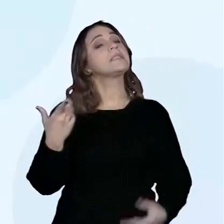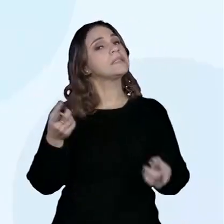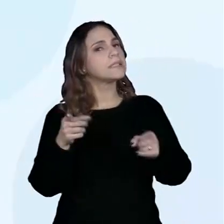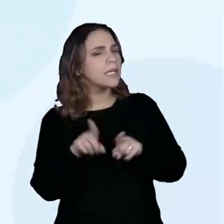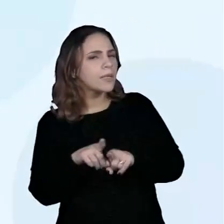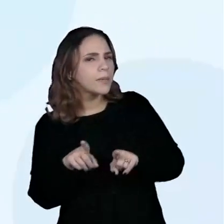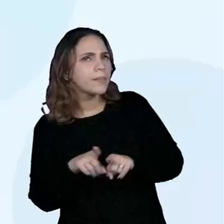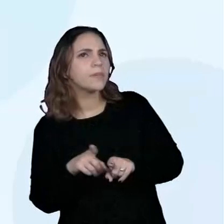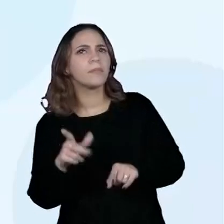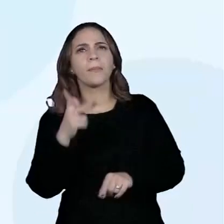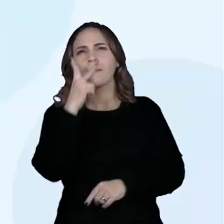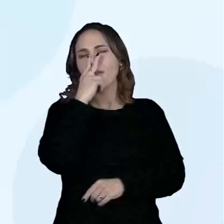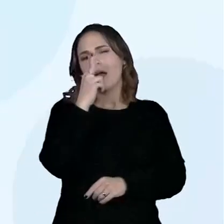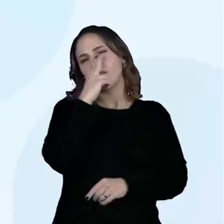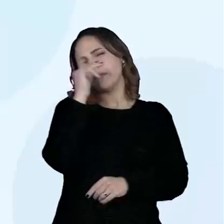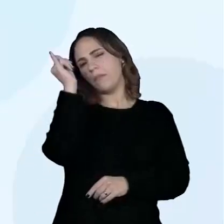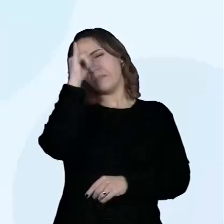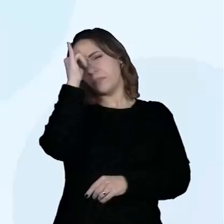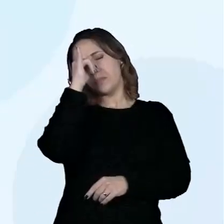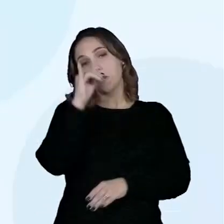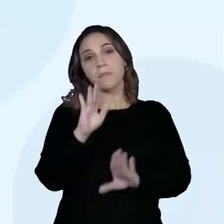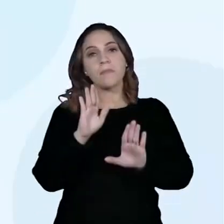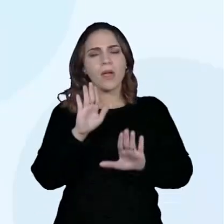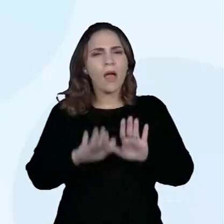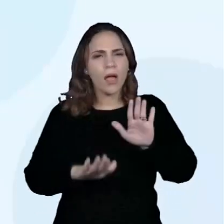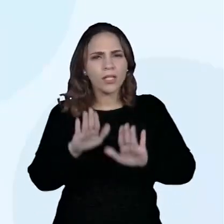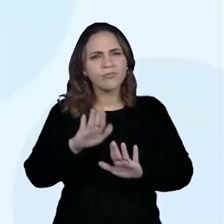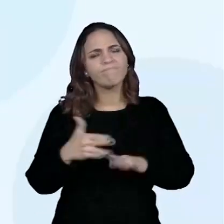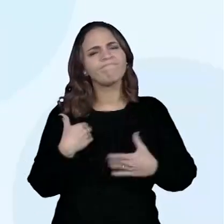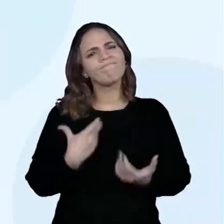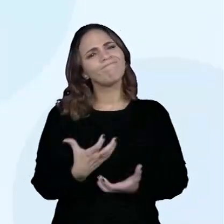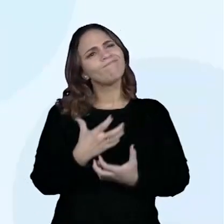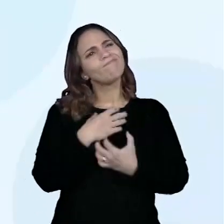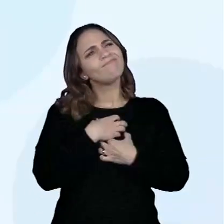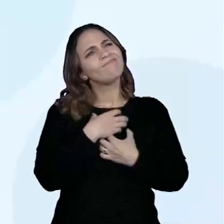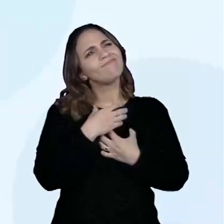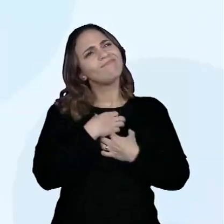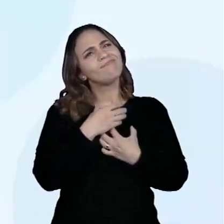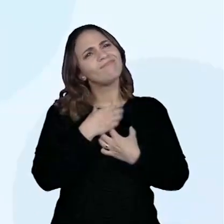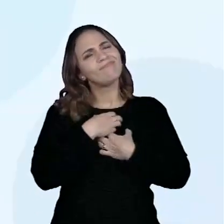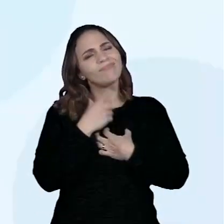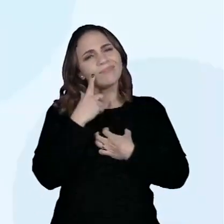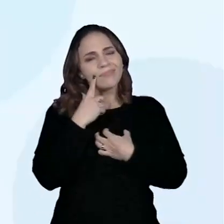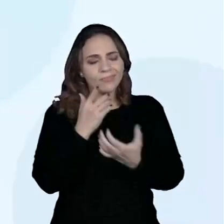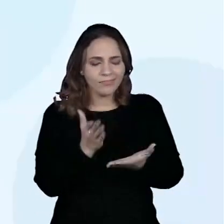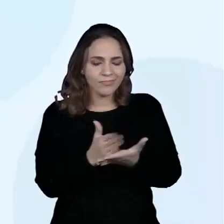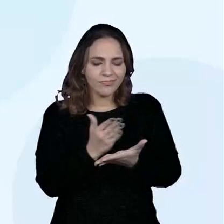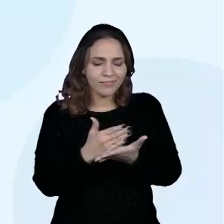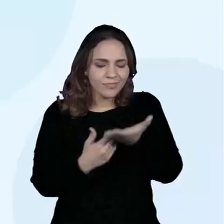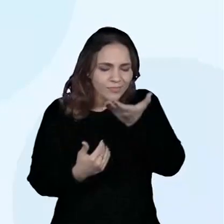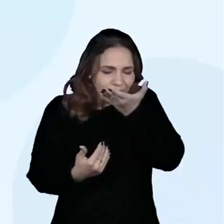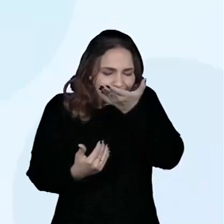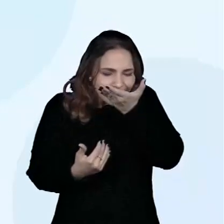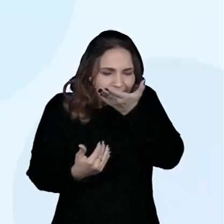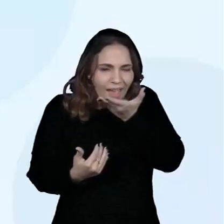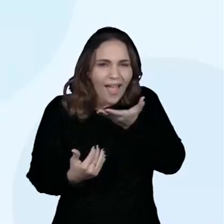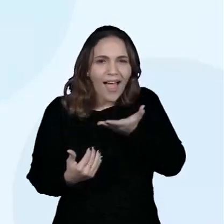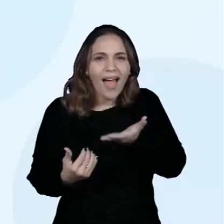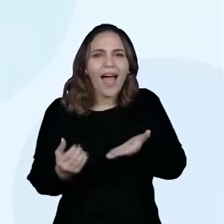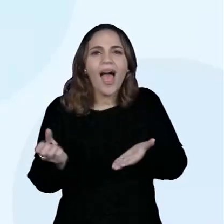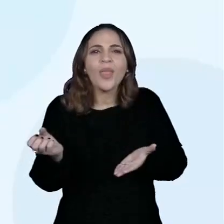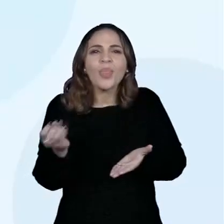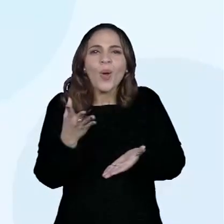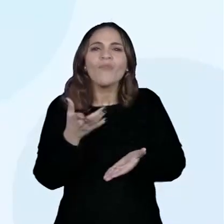parece uma coisa boba, mas às vezes eu sinto falta daquele cheirinho de livro novo ou de virar